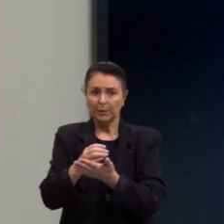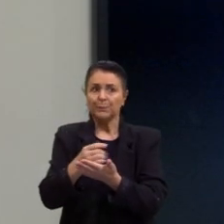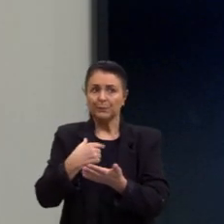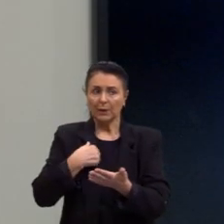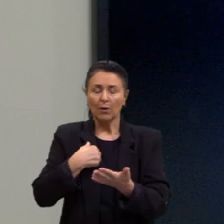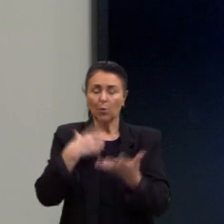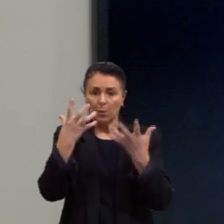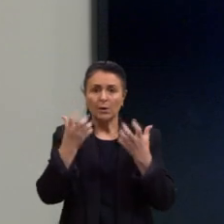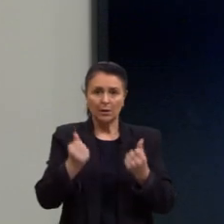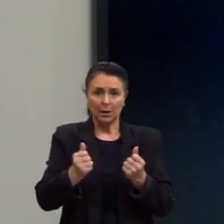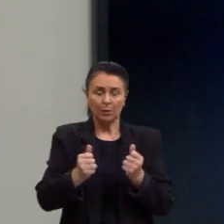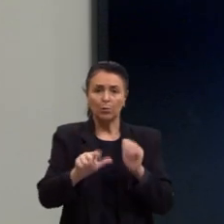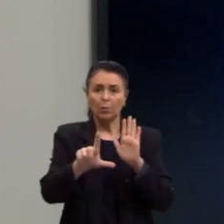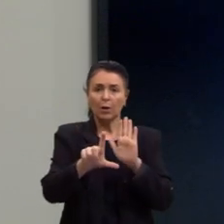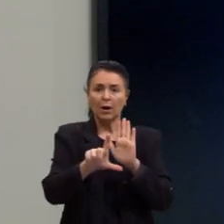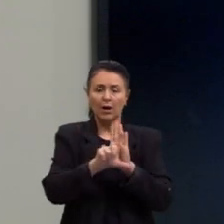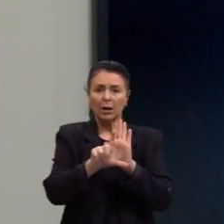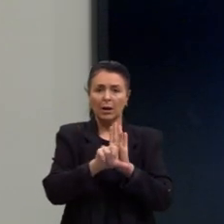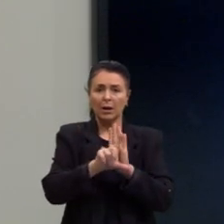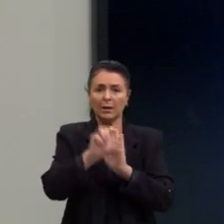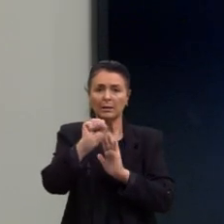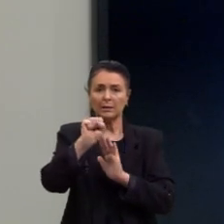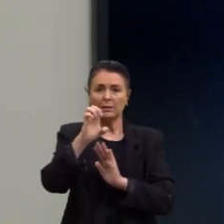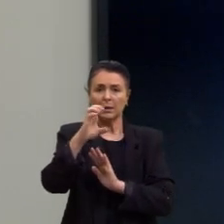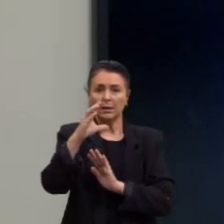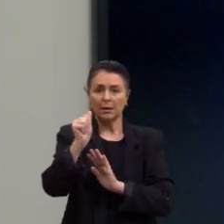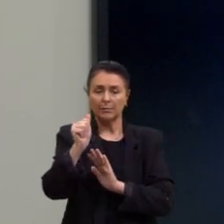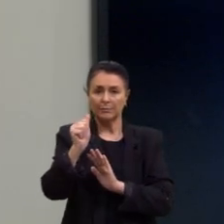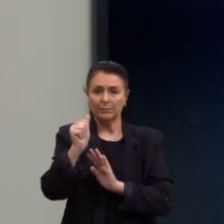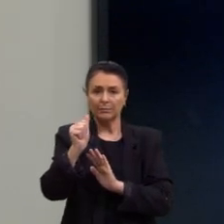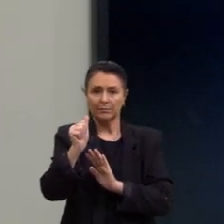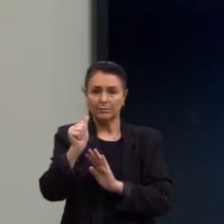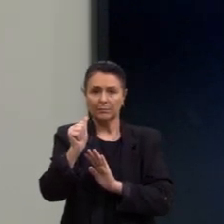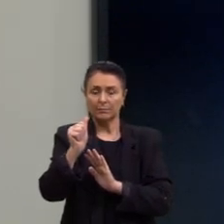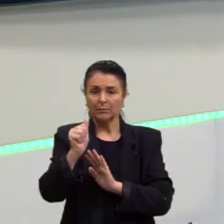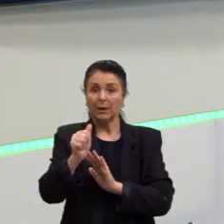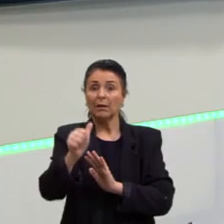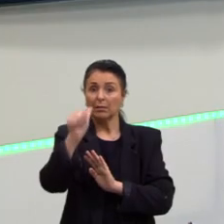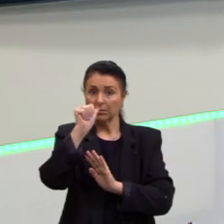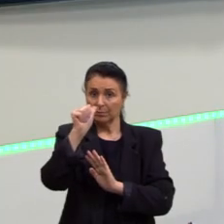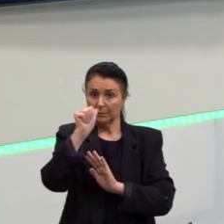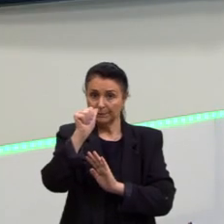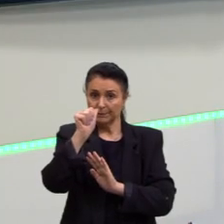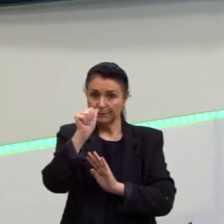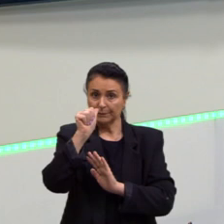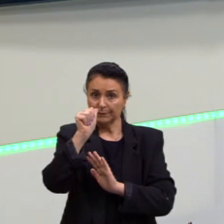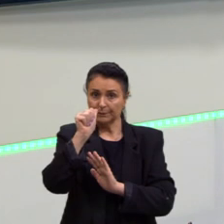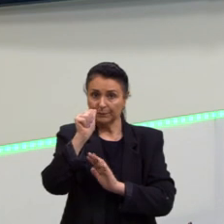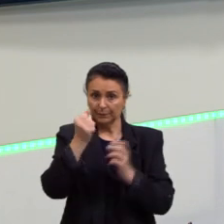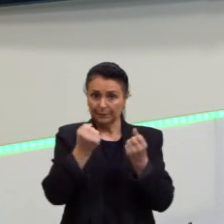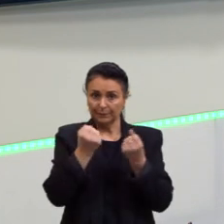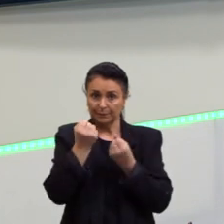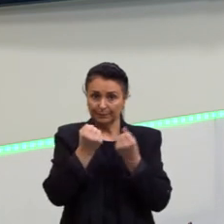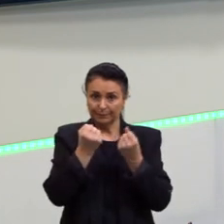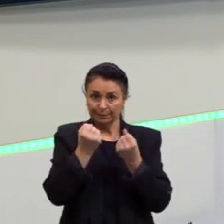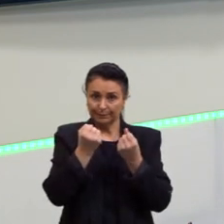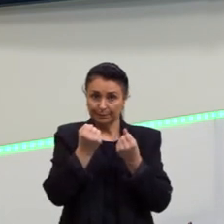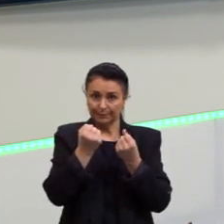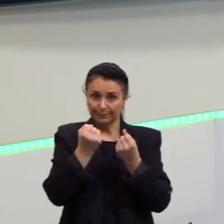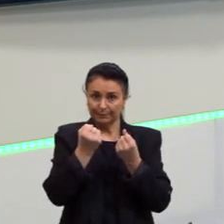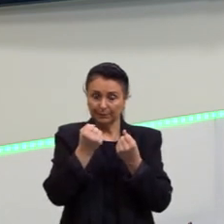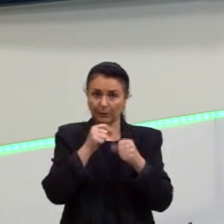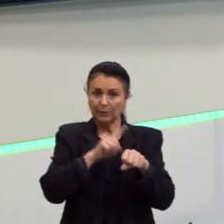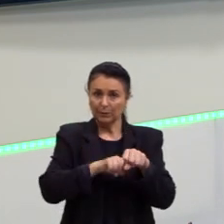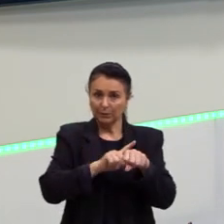lei seca o meu texto inteiro tem que ter porque isso porque aquilo que aquele outro cheguei na conclusão me contradisse é mas talvez não seja uma boa ideia